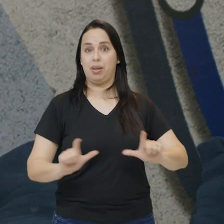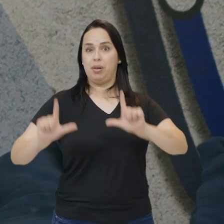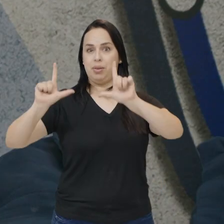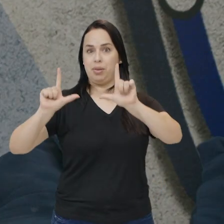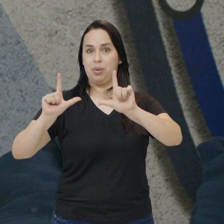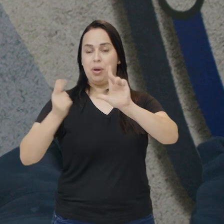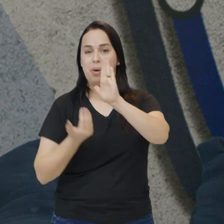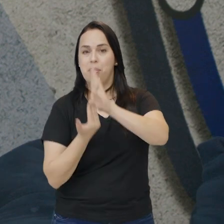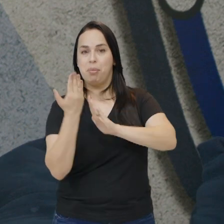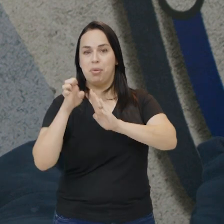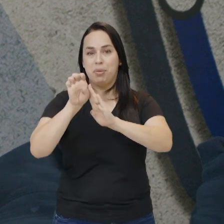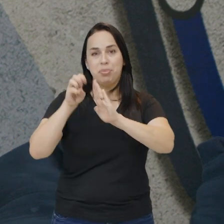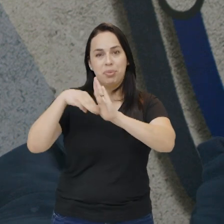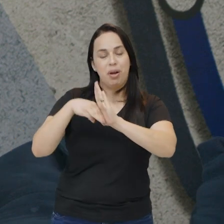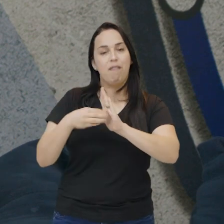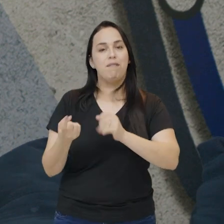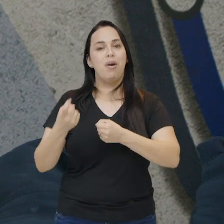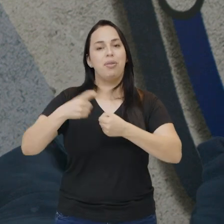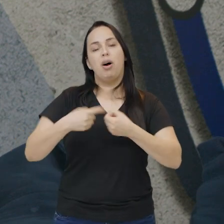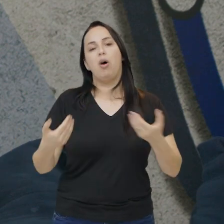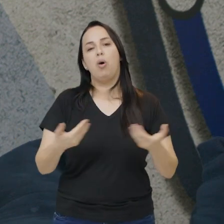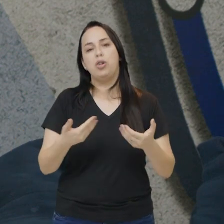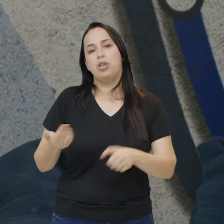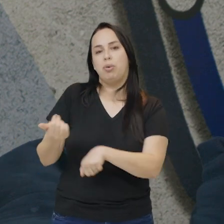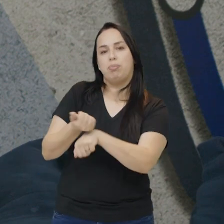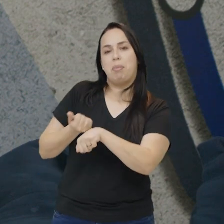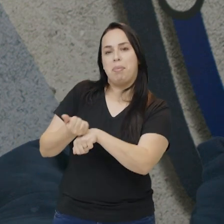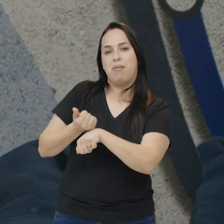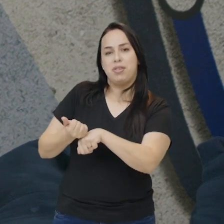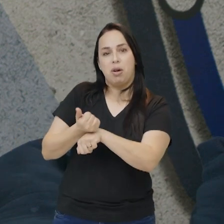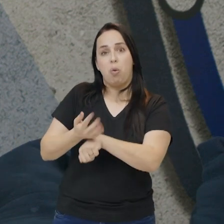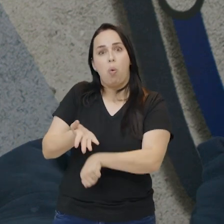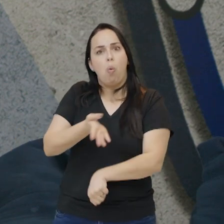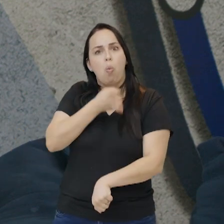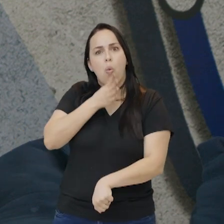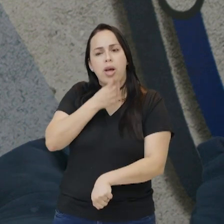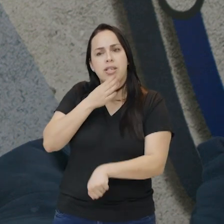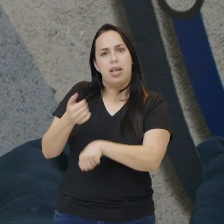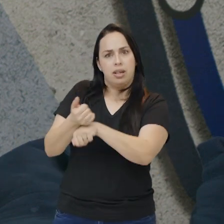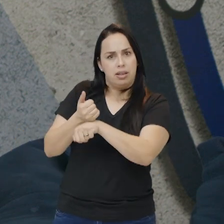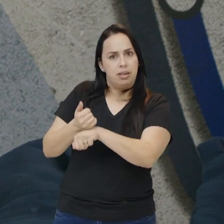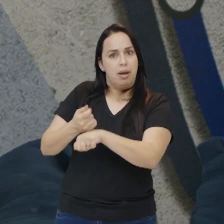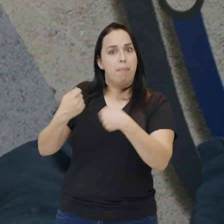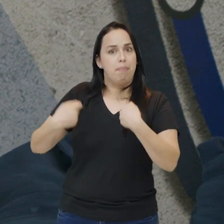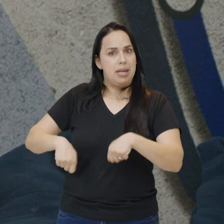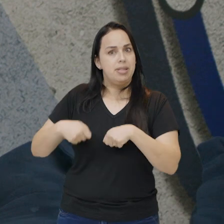Estamos de volta com Estação Mercado e hoje estamos conhecendo uma profissão que, além do